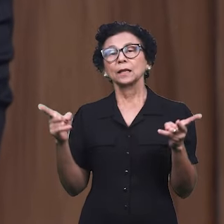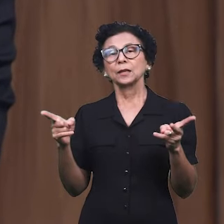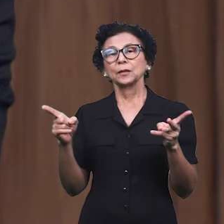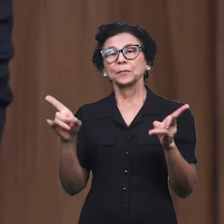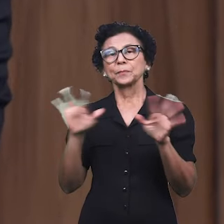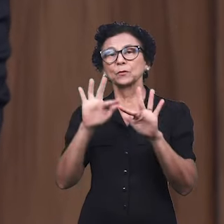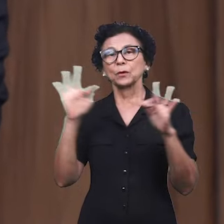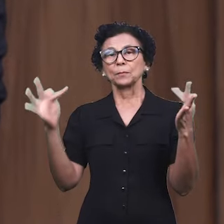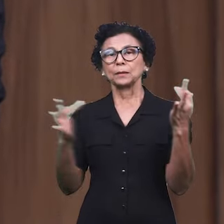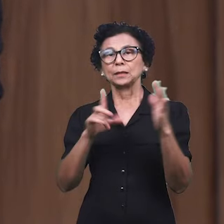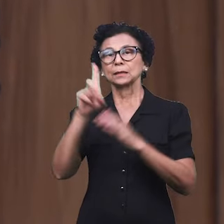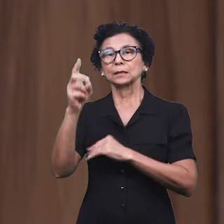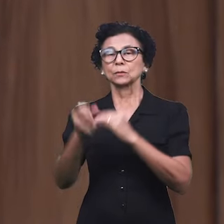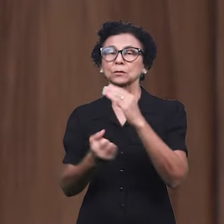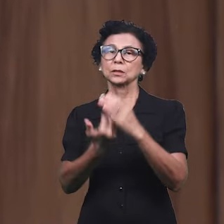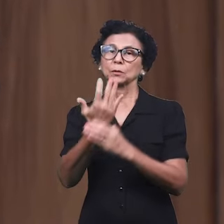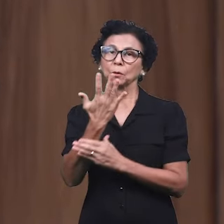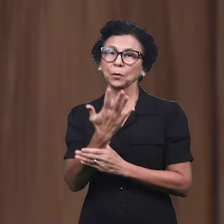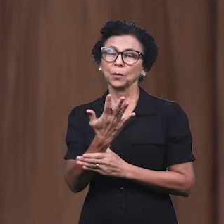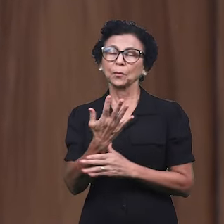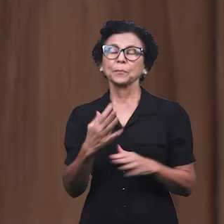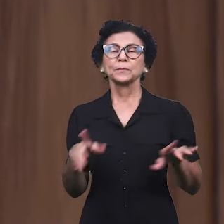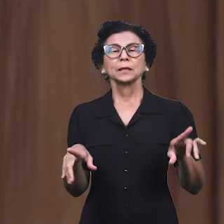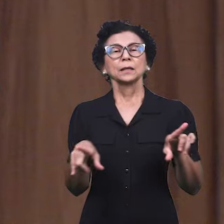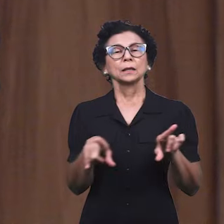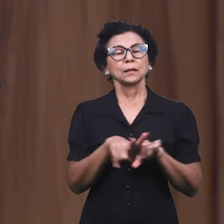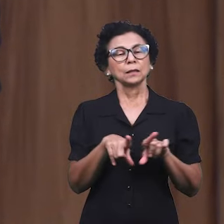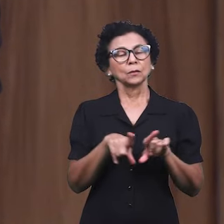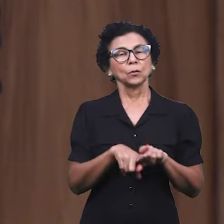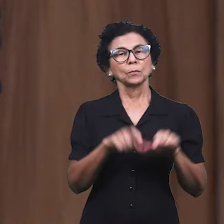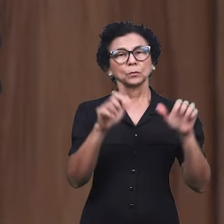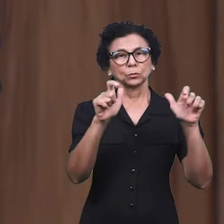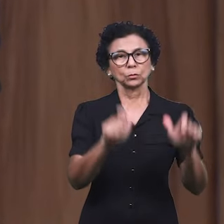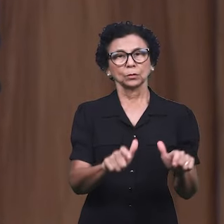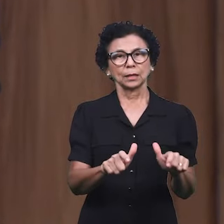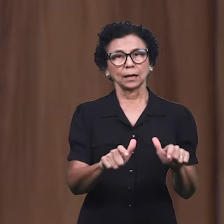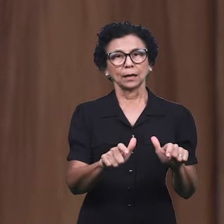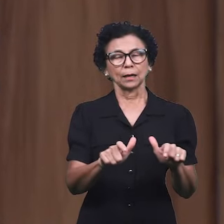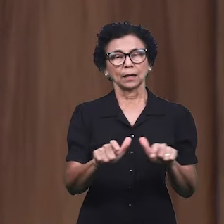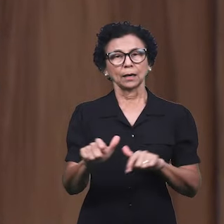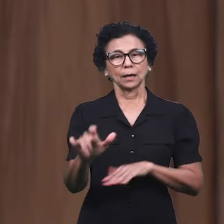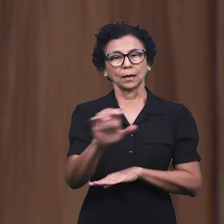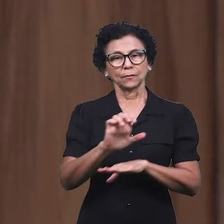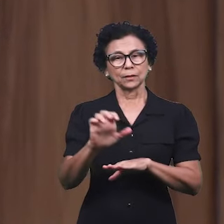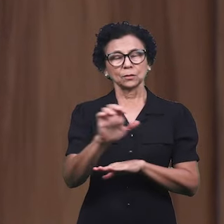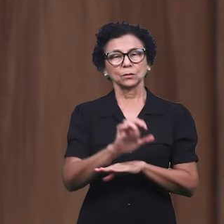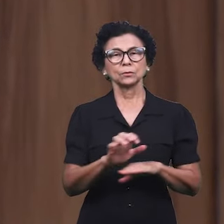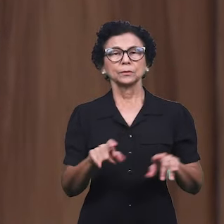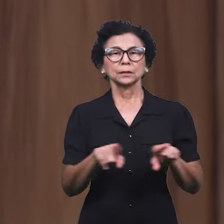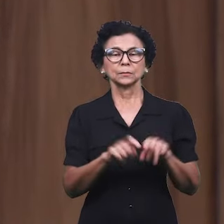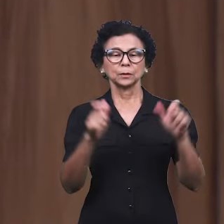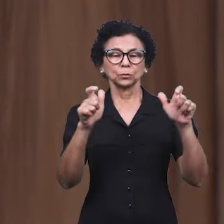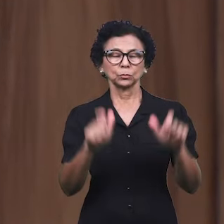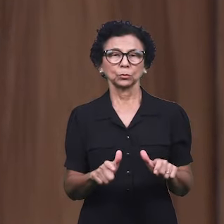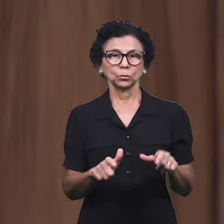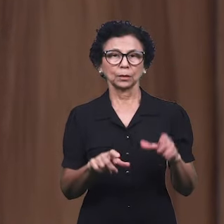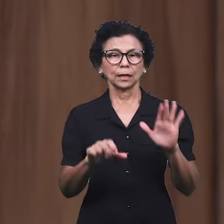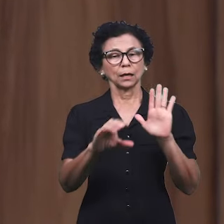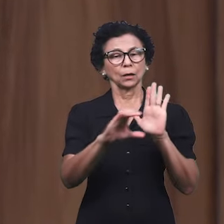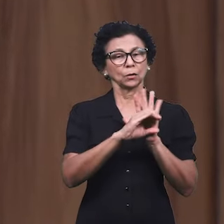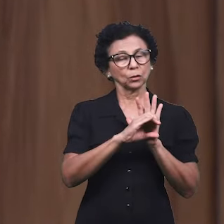como mencionado em Éfeso, em Colossenses também, porque Deus, ele quer preservar, guardar